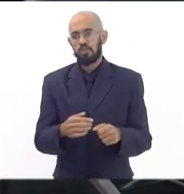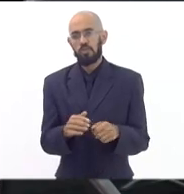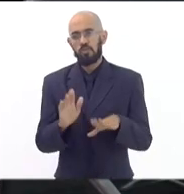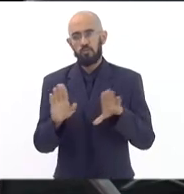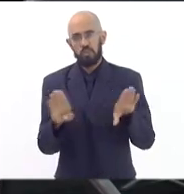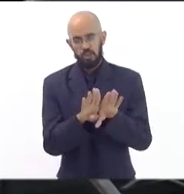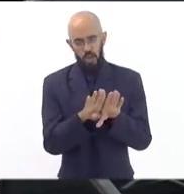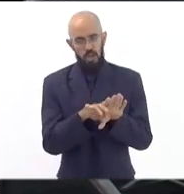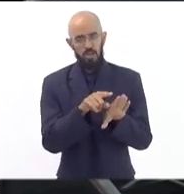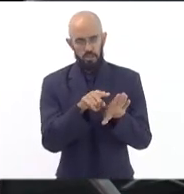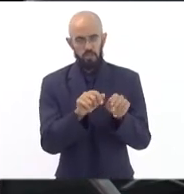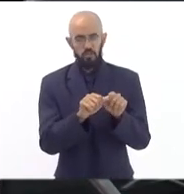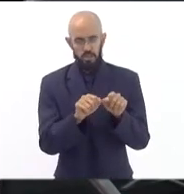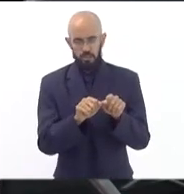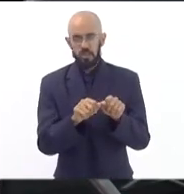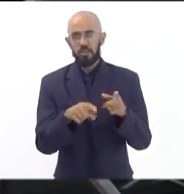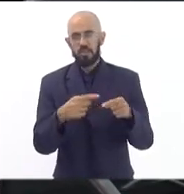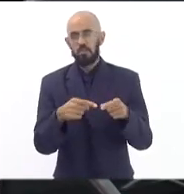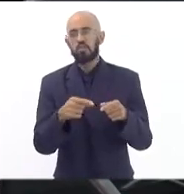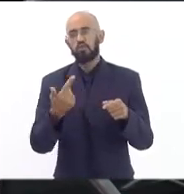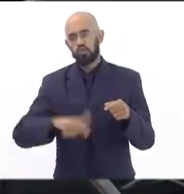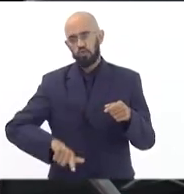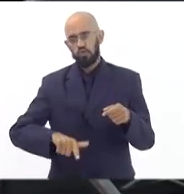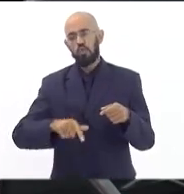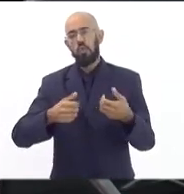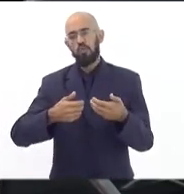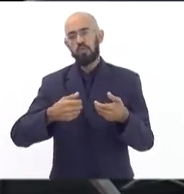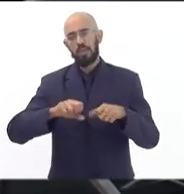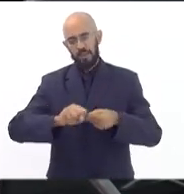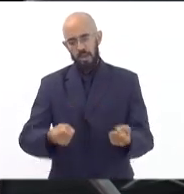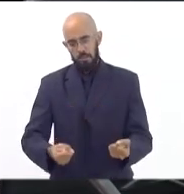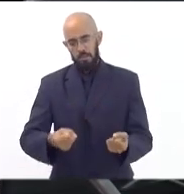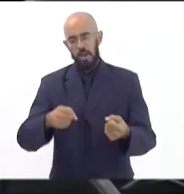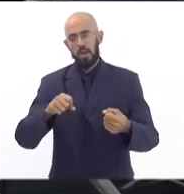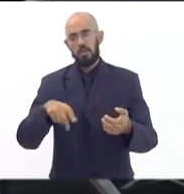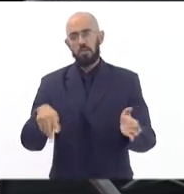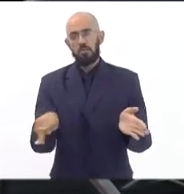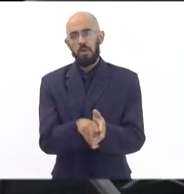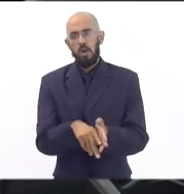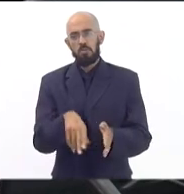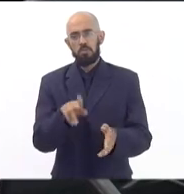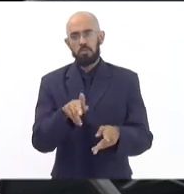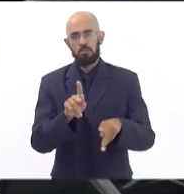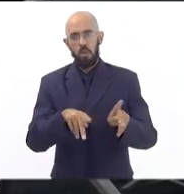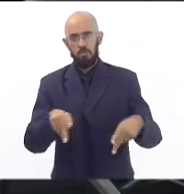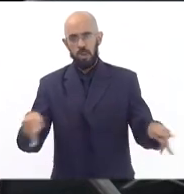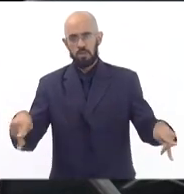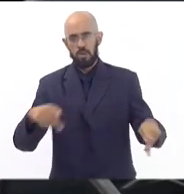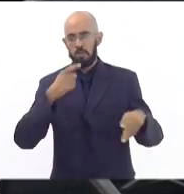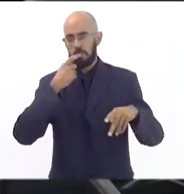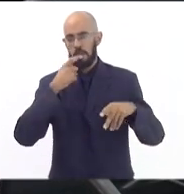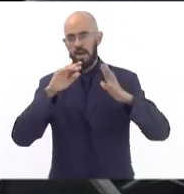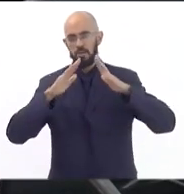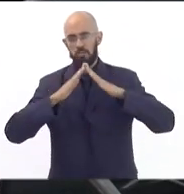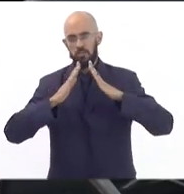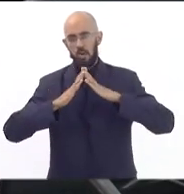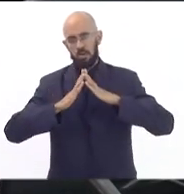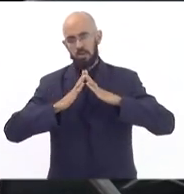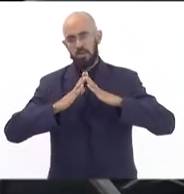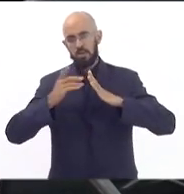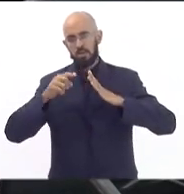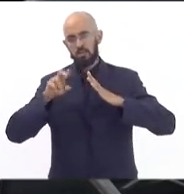fechar eles fecham esses buracos eles são reabertos realmente por pelos usuários da moram perto das estações